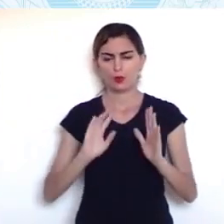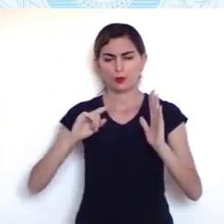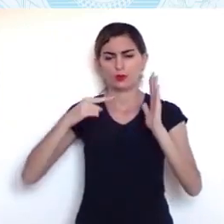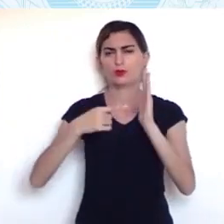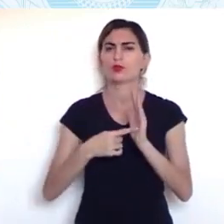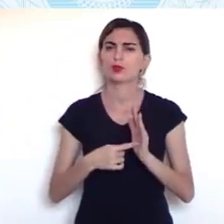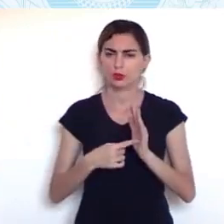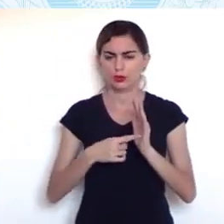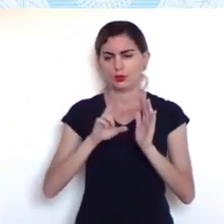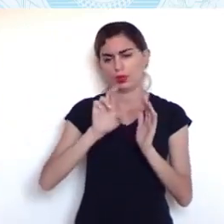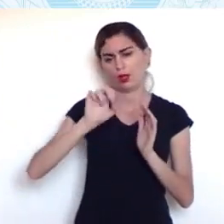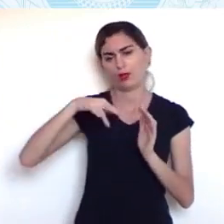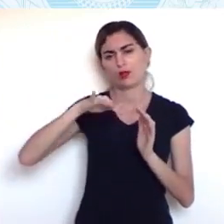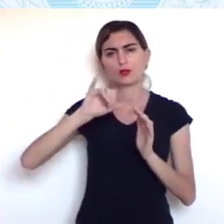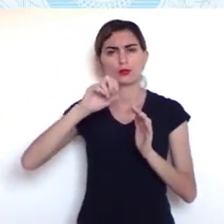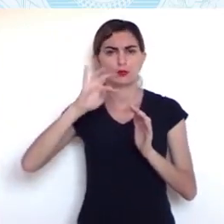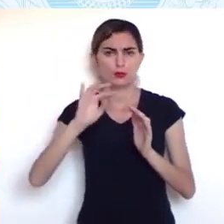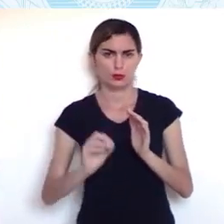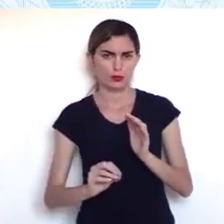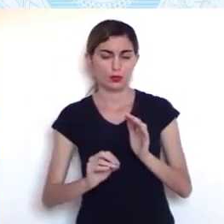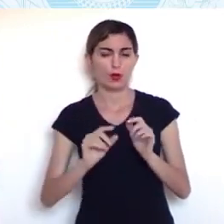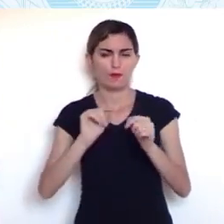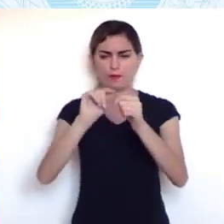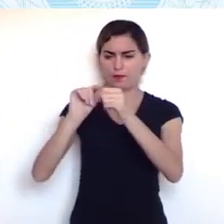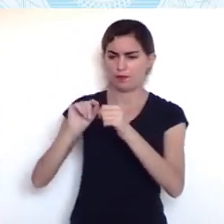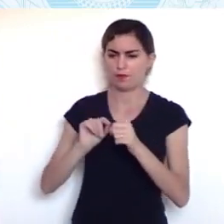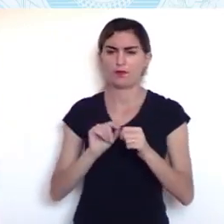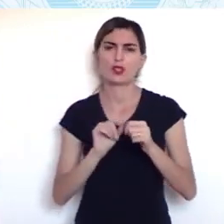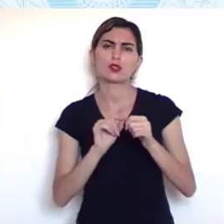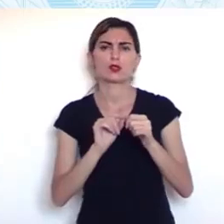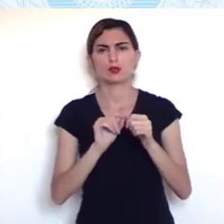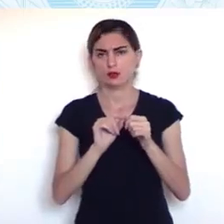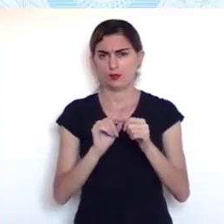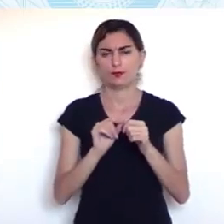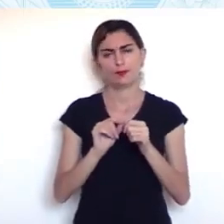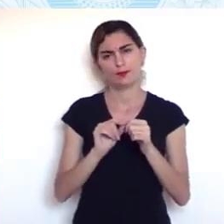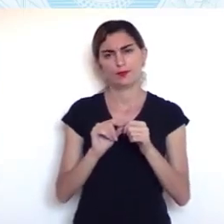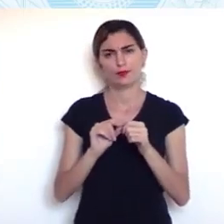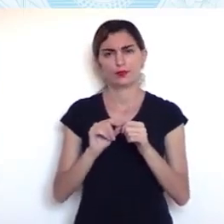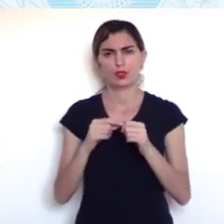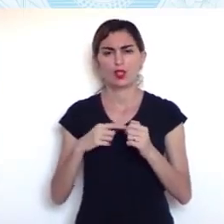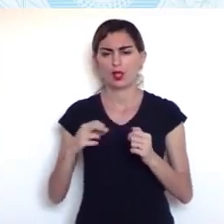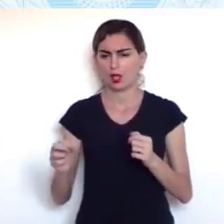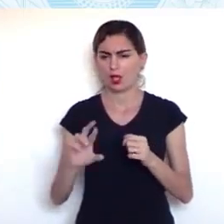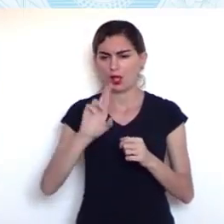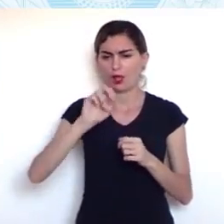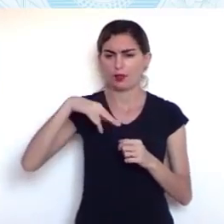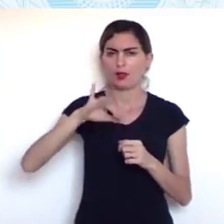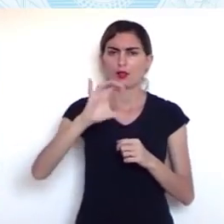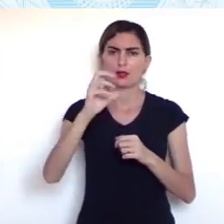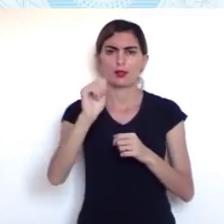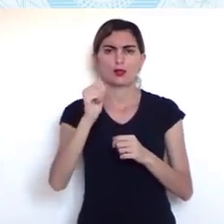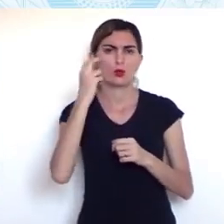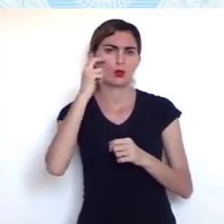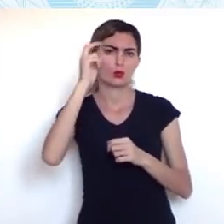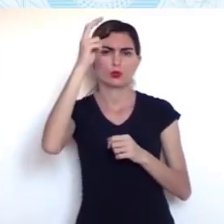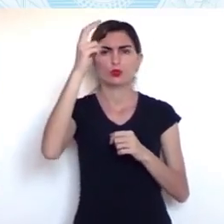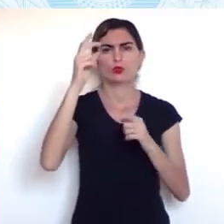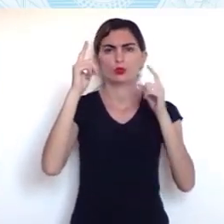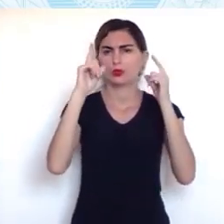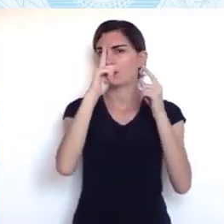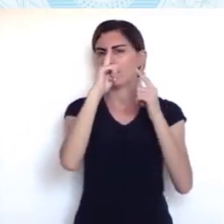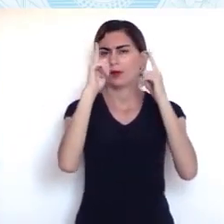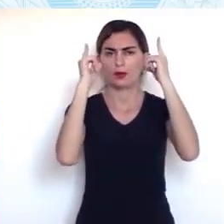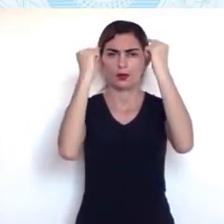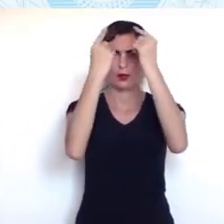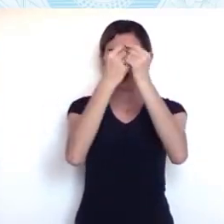o objetivo do Renascimento era fazer refazer, renascer a cultura